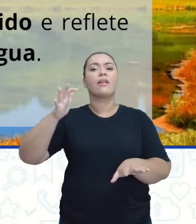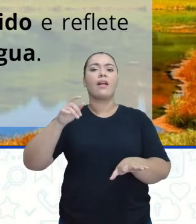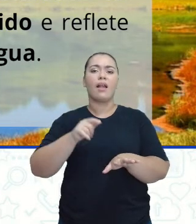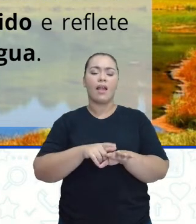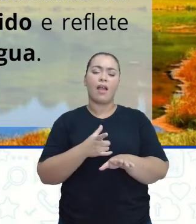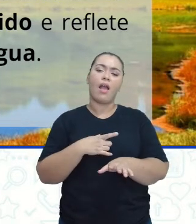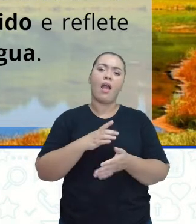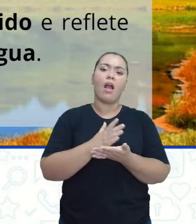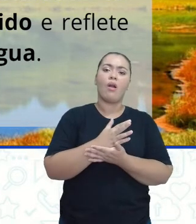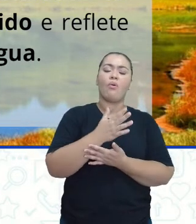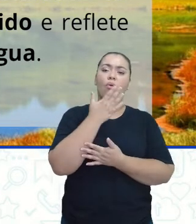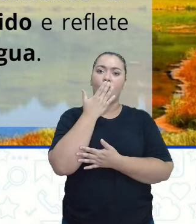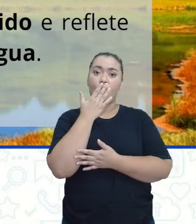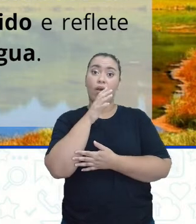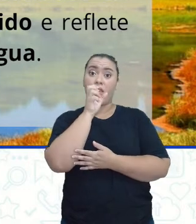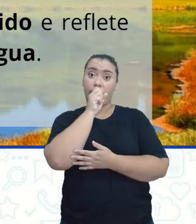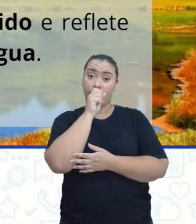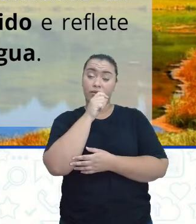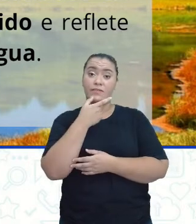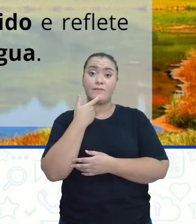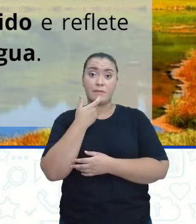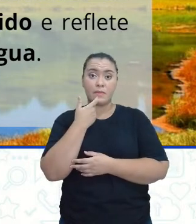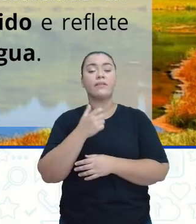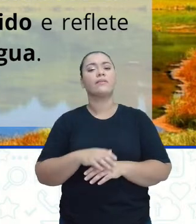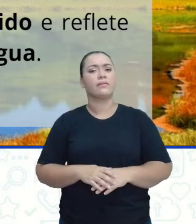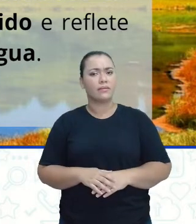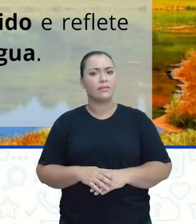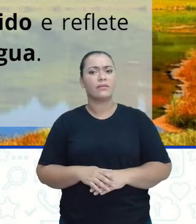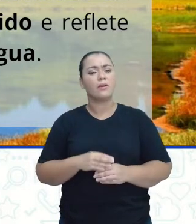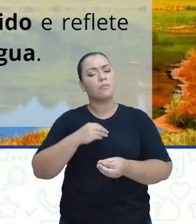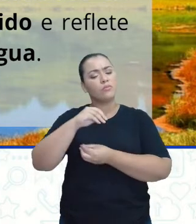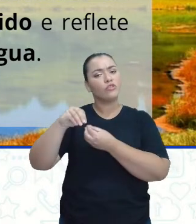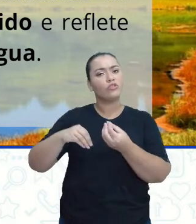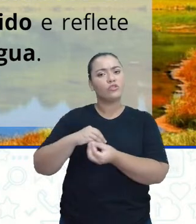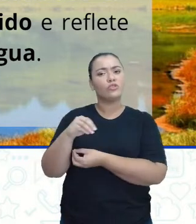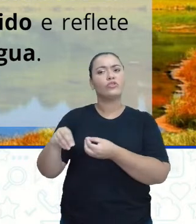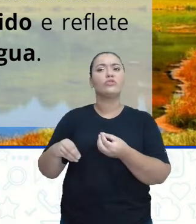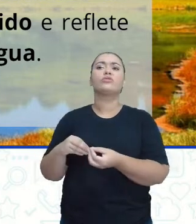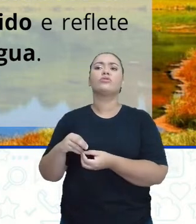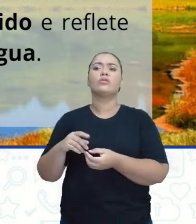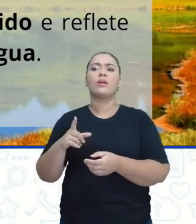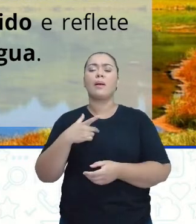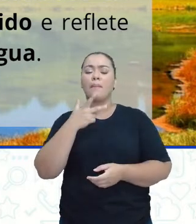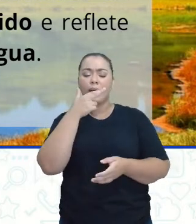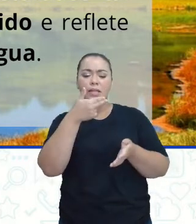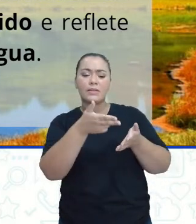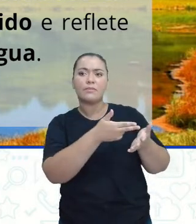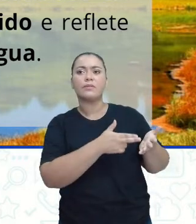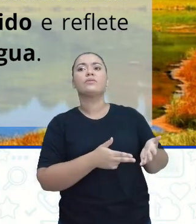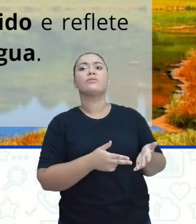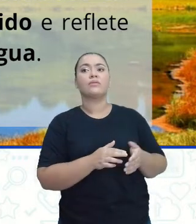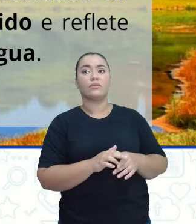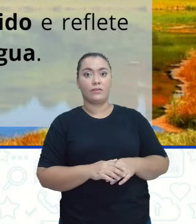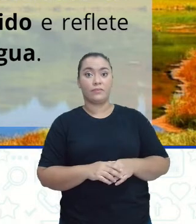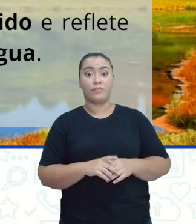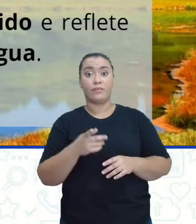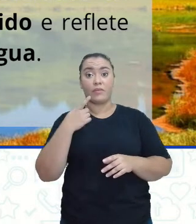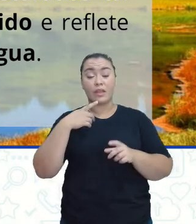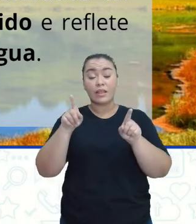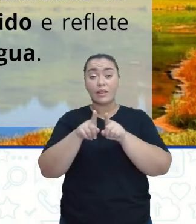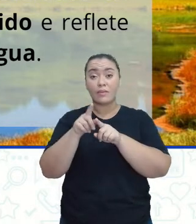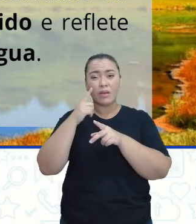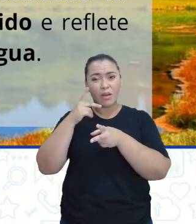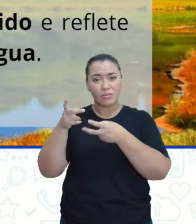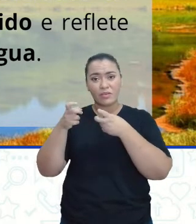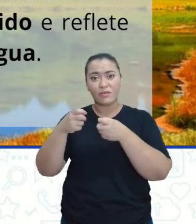tons alaranjados e avermelhados, misturados tal qual uma pintura. Então, observem que além de uma